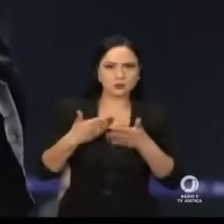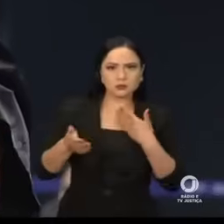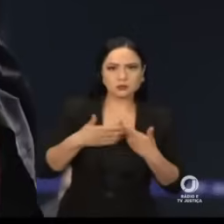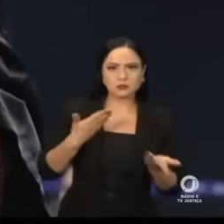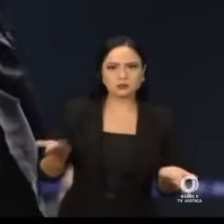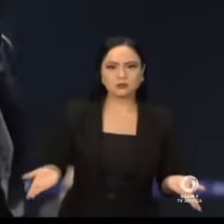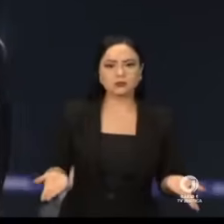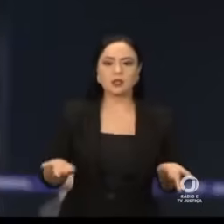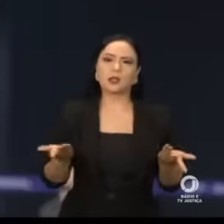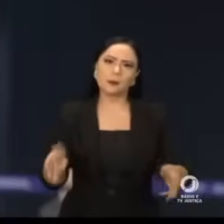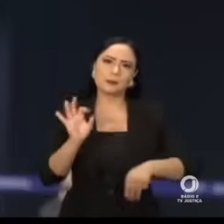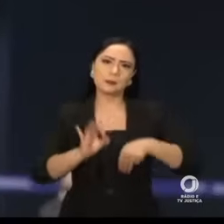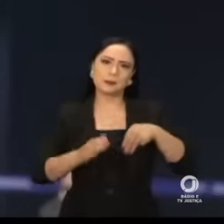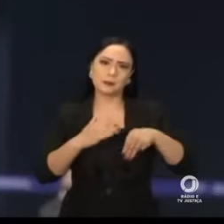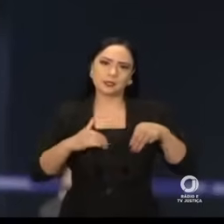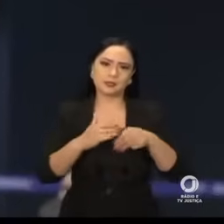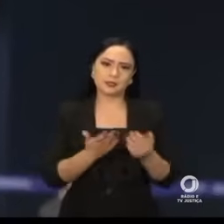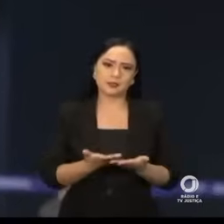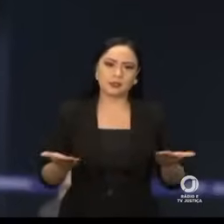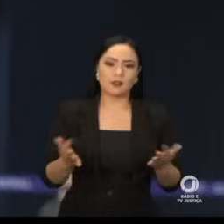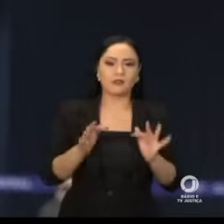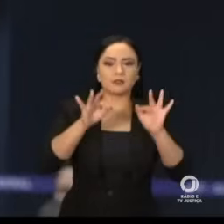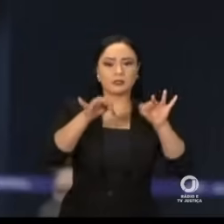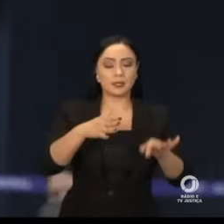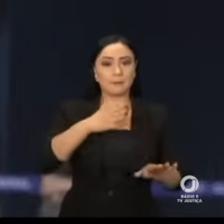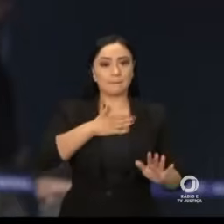Então, senhores ministros, para terminar a minha parte,